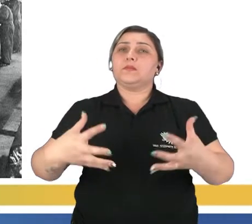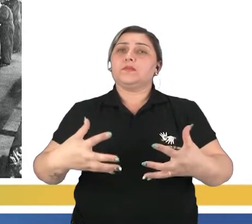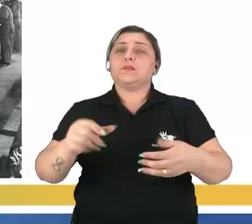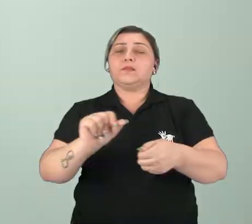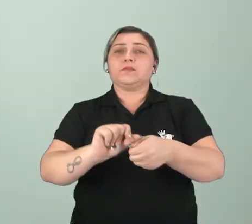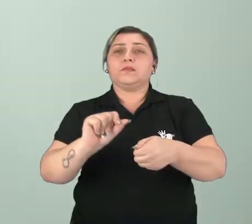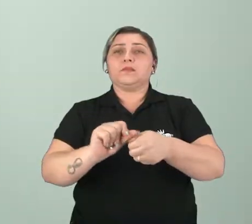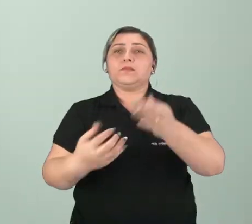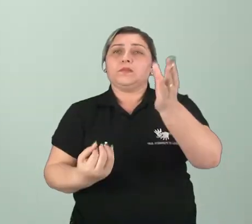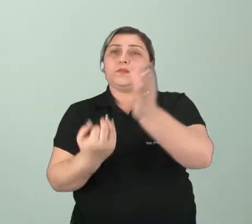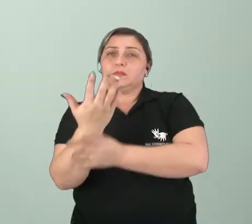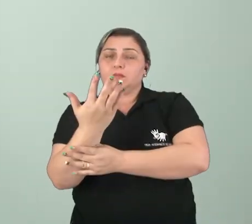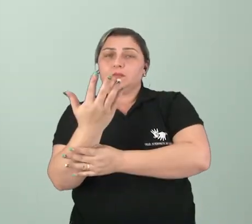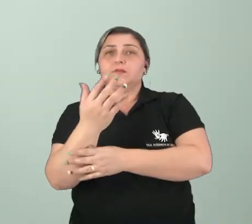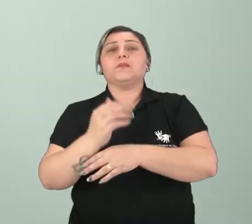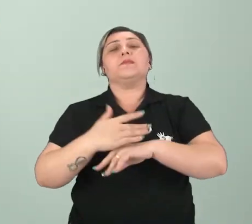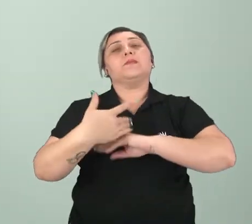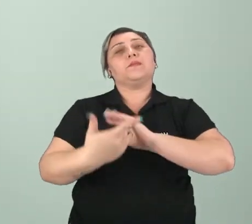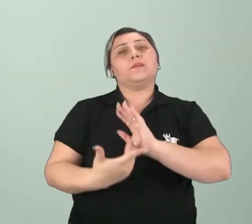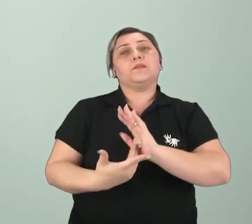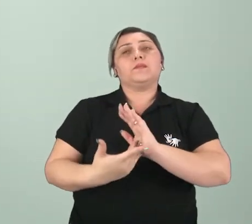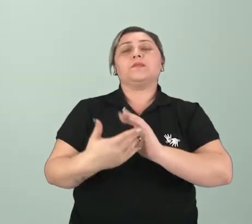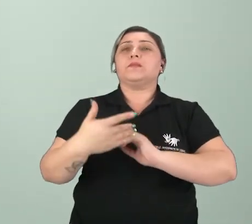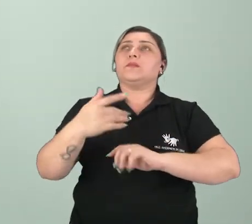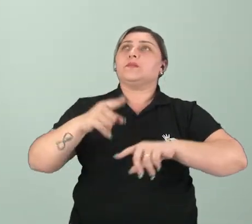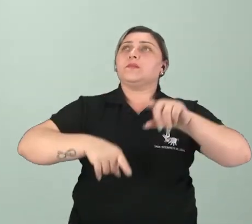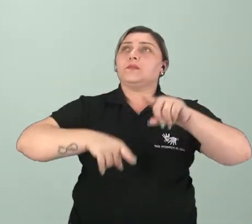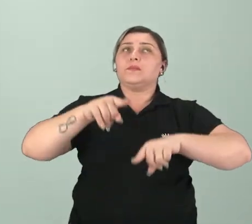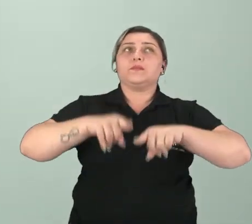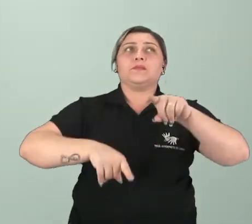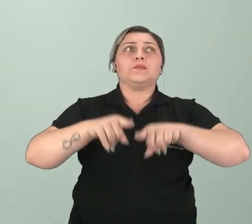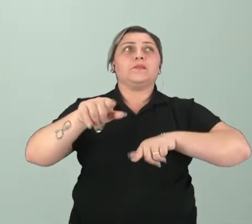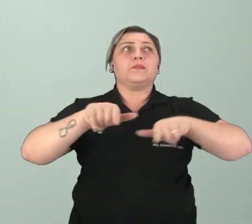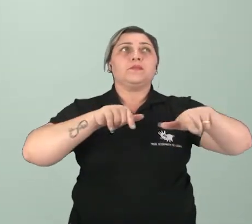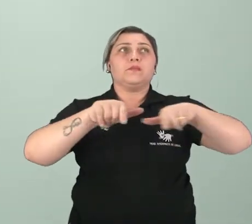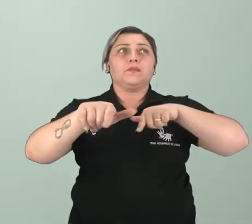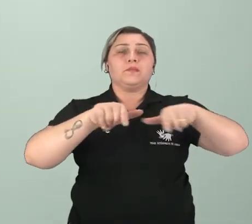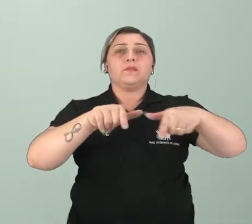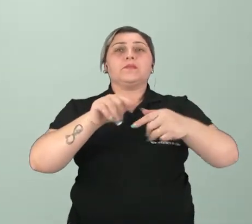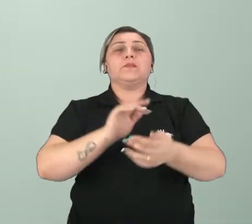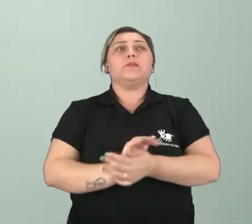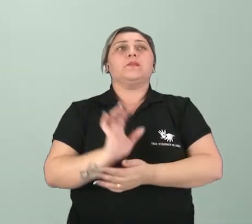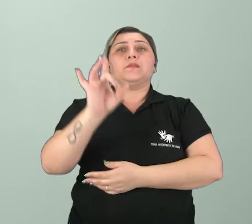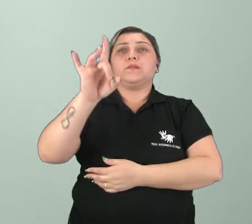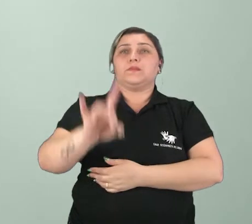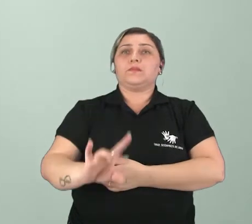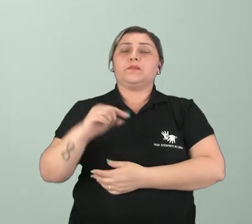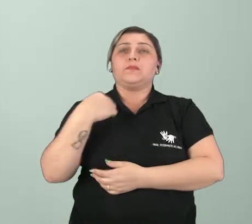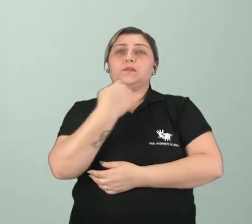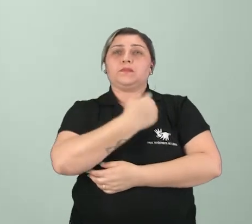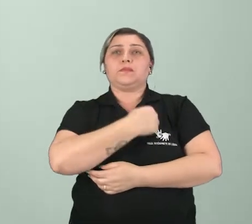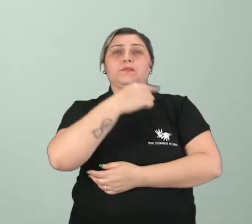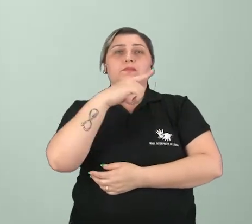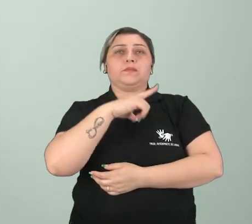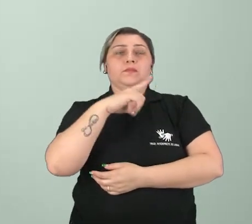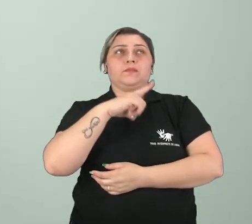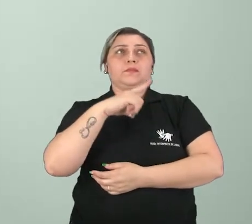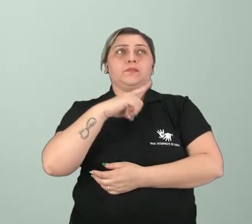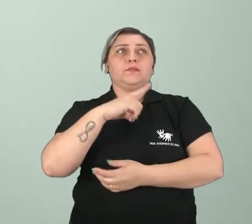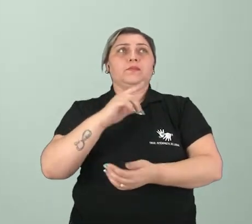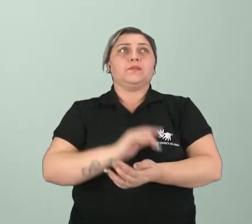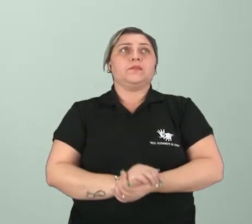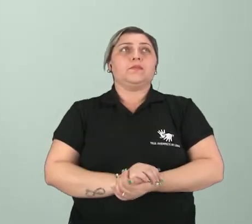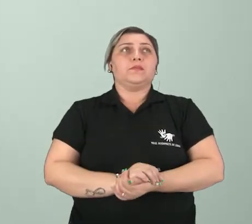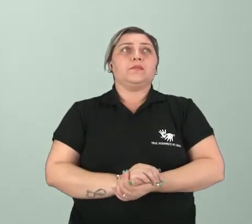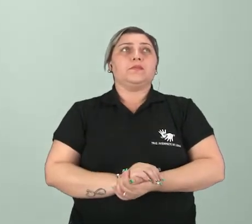fazer a produção de todos esses produtos em que eles trabalhavam. Por último, a gente vai ter o